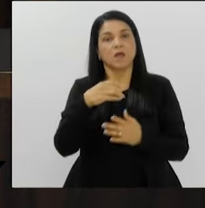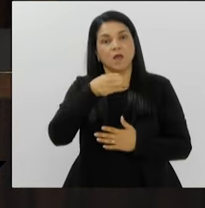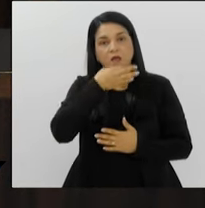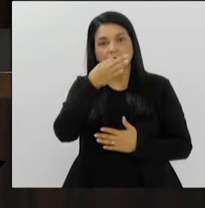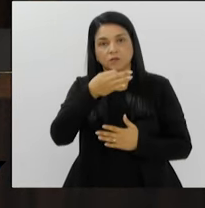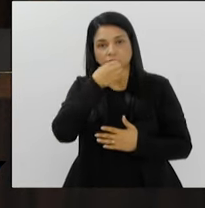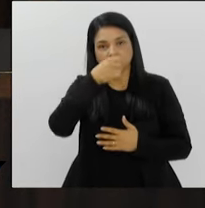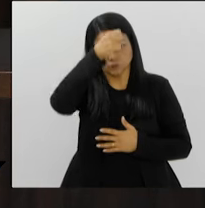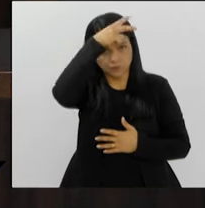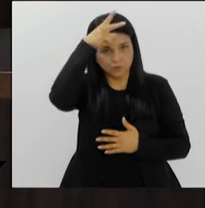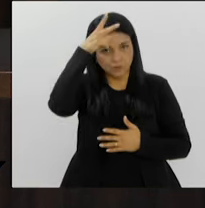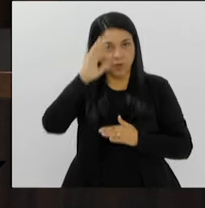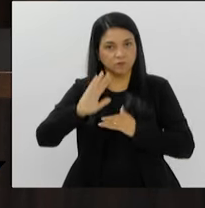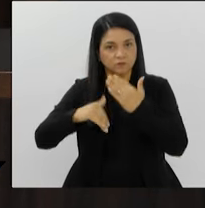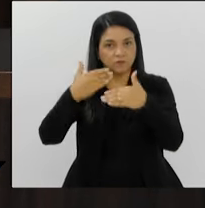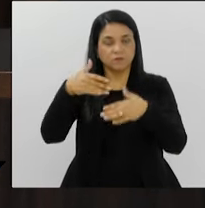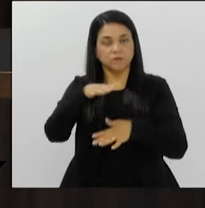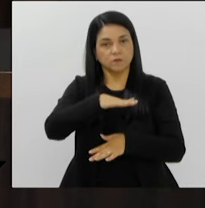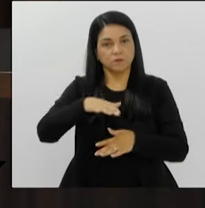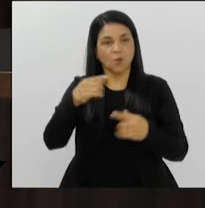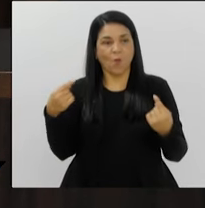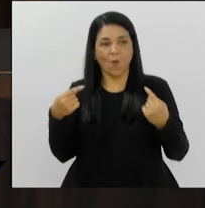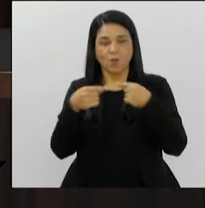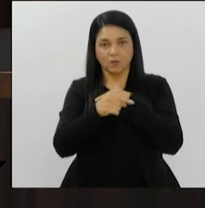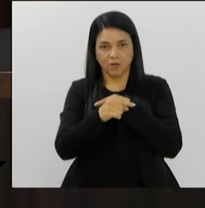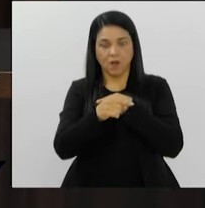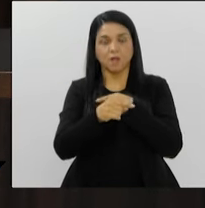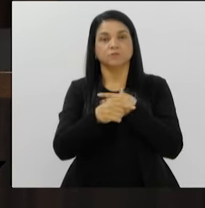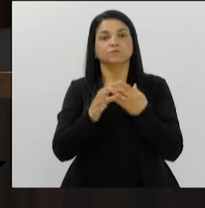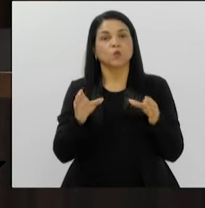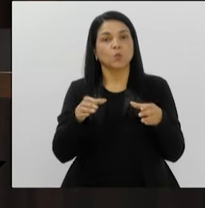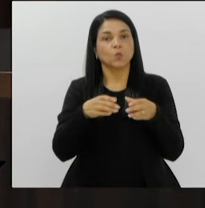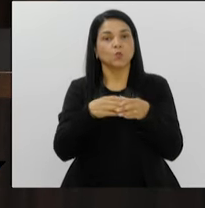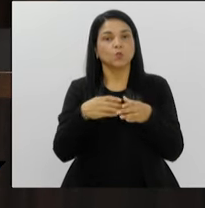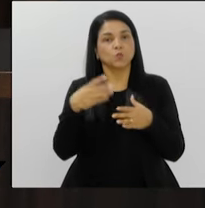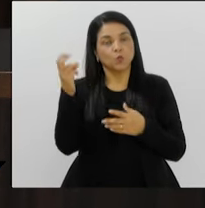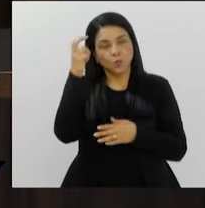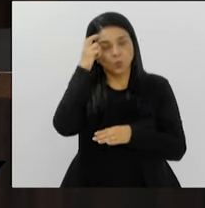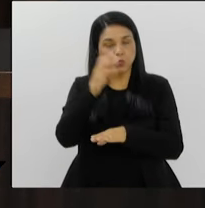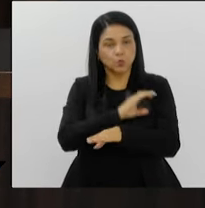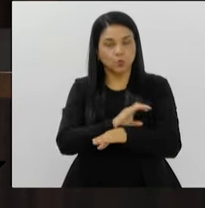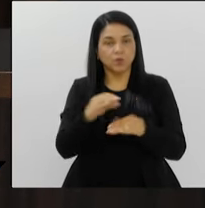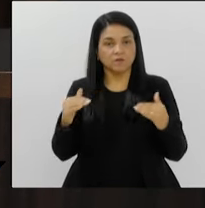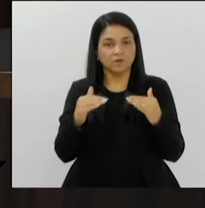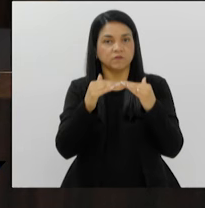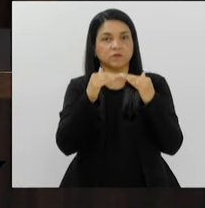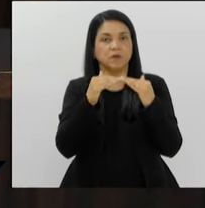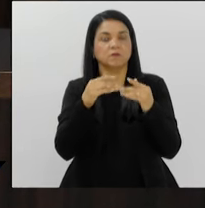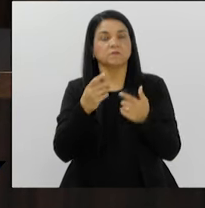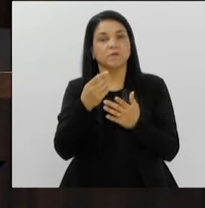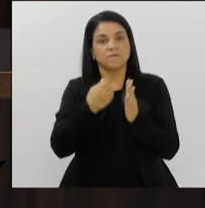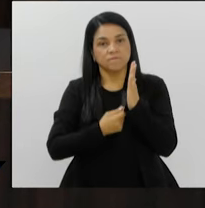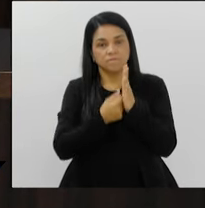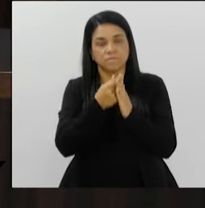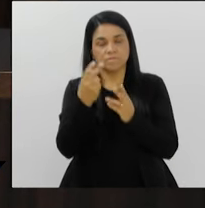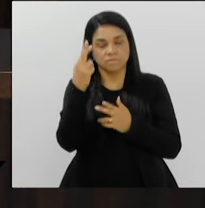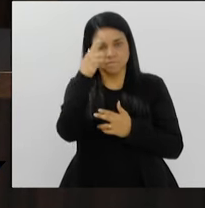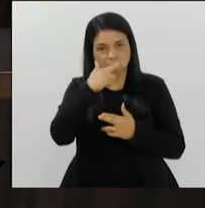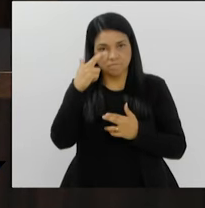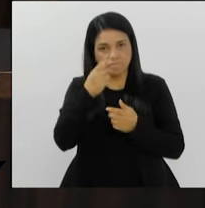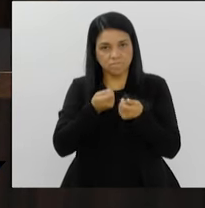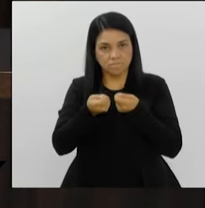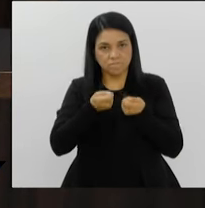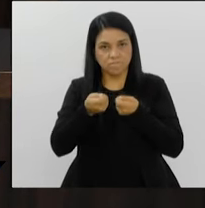desenvolvimento regional contrário, de cultura favorável, de orçamento, finanças, fiscalização financeira e controle